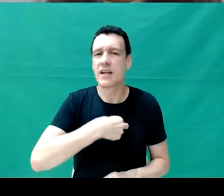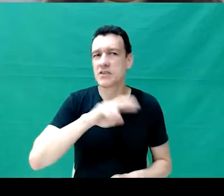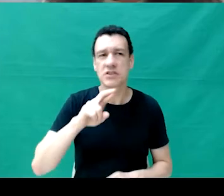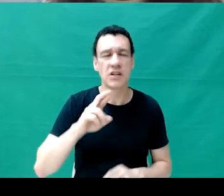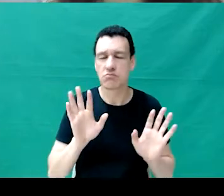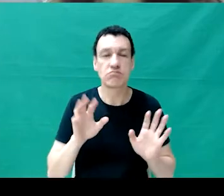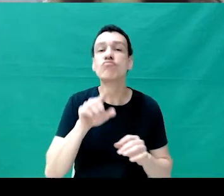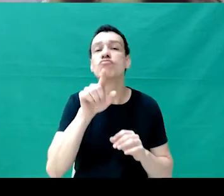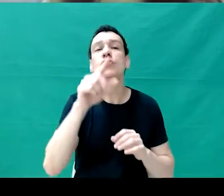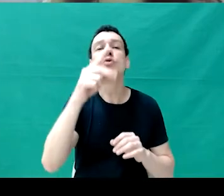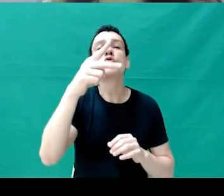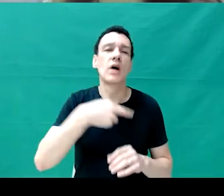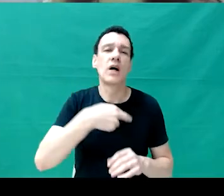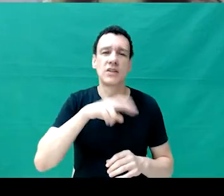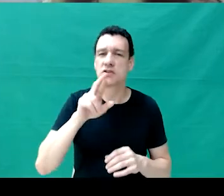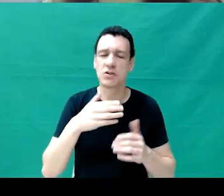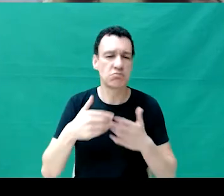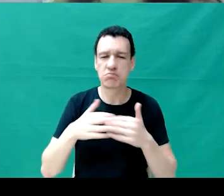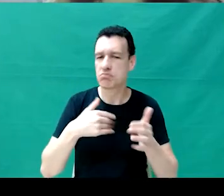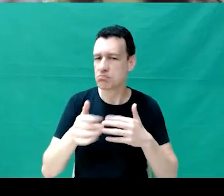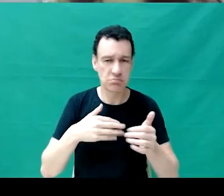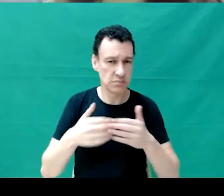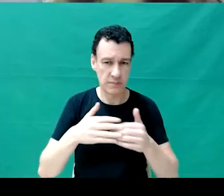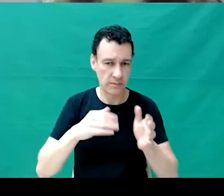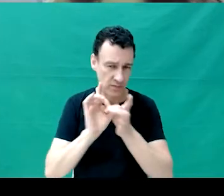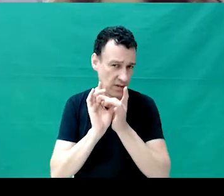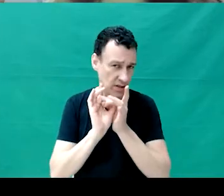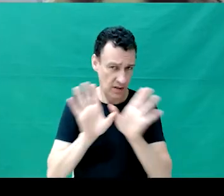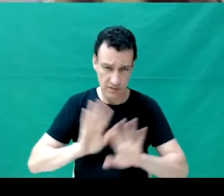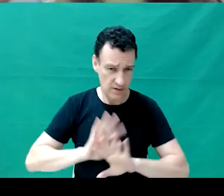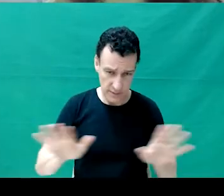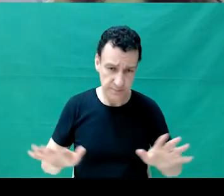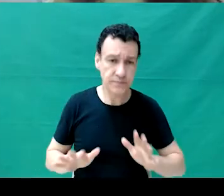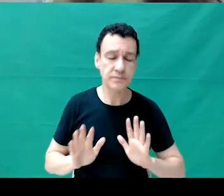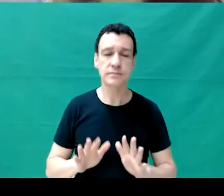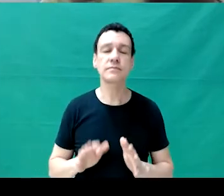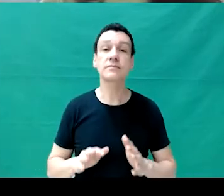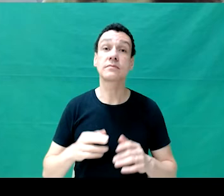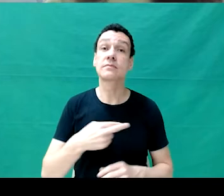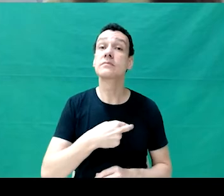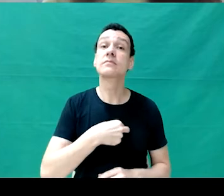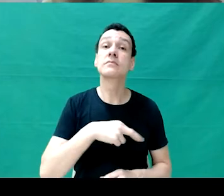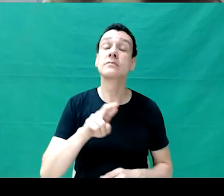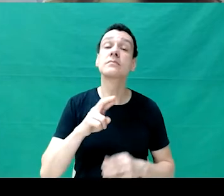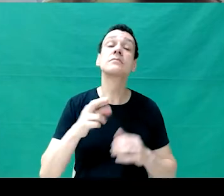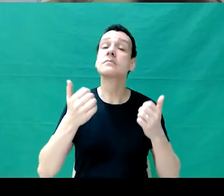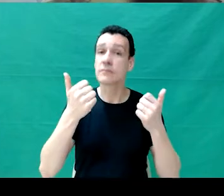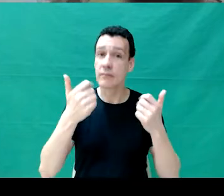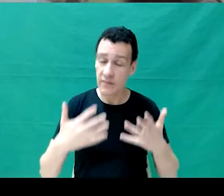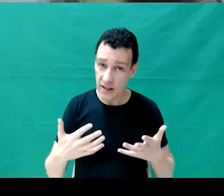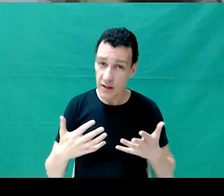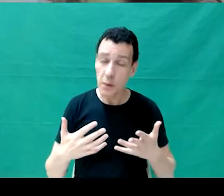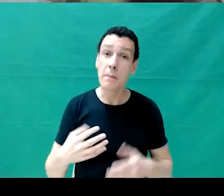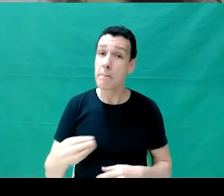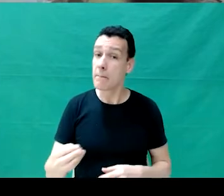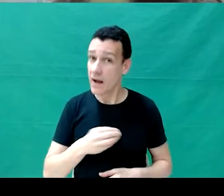religião, tá? A religiosidade prega o pecado como algo muito